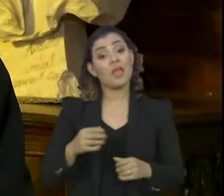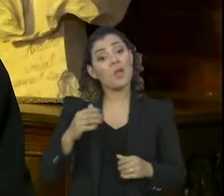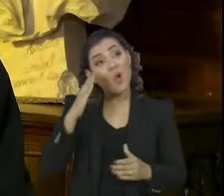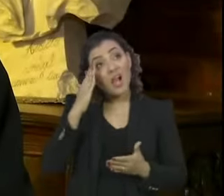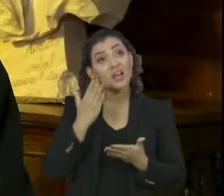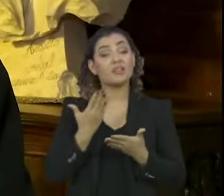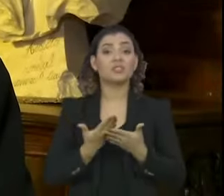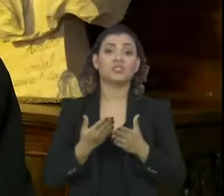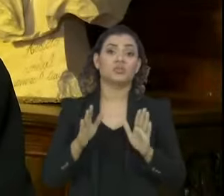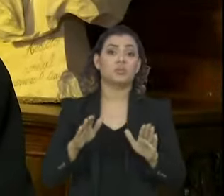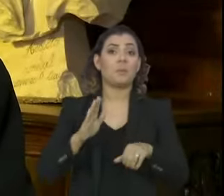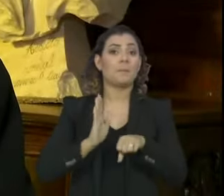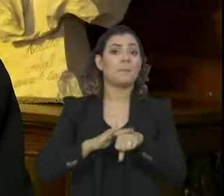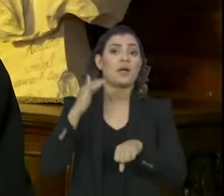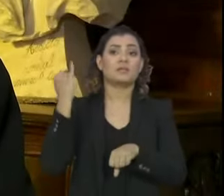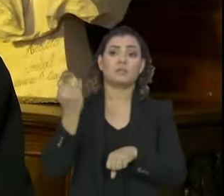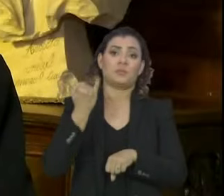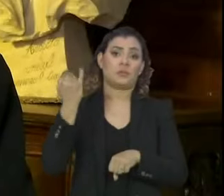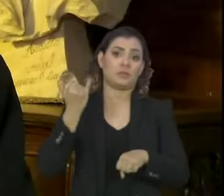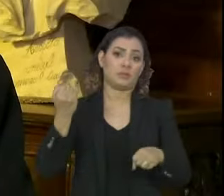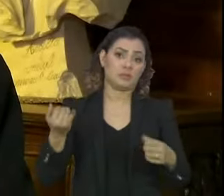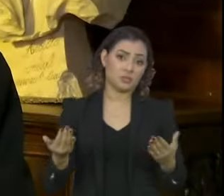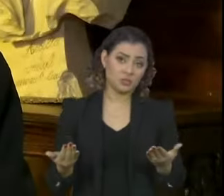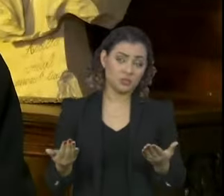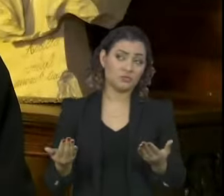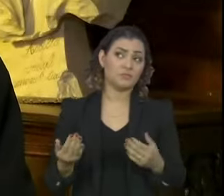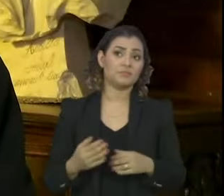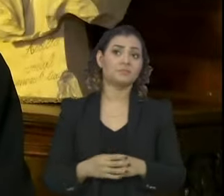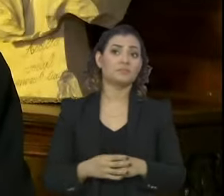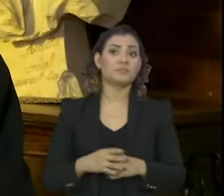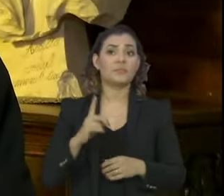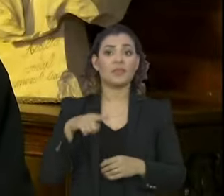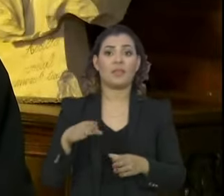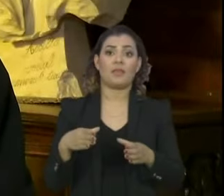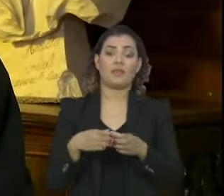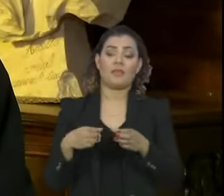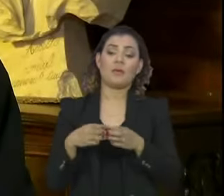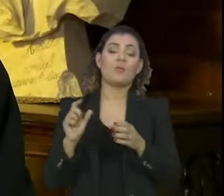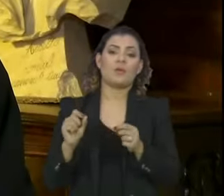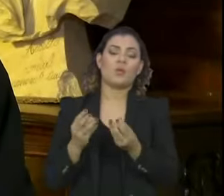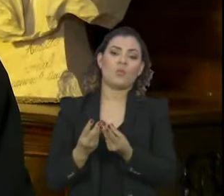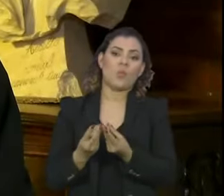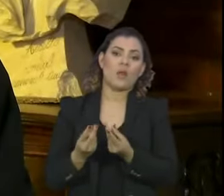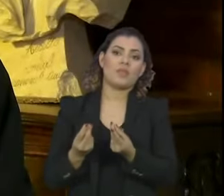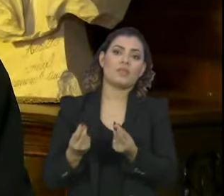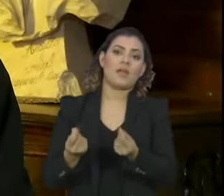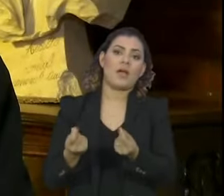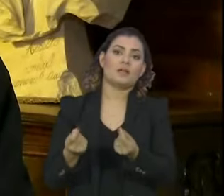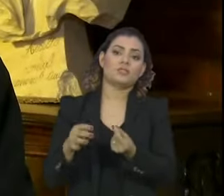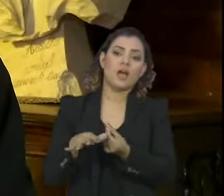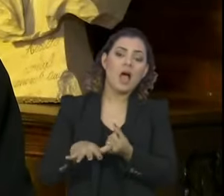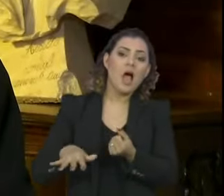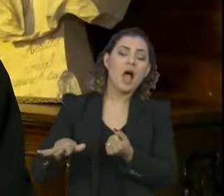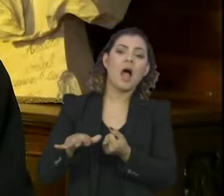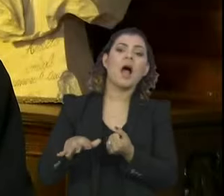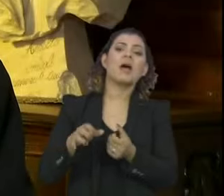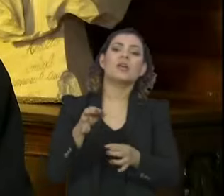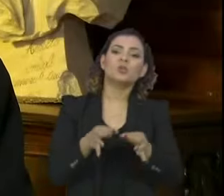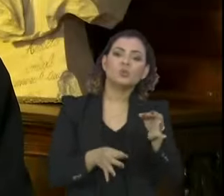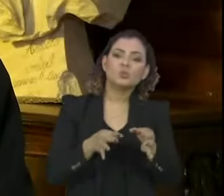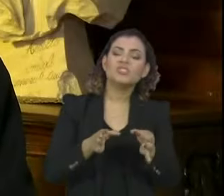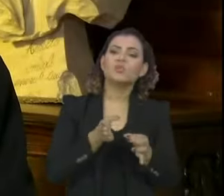crer que o que importa neste caso é a sua qualidade júri de jurista